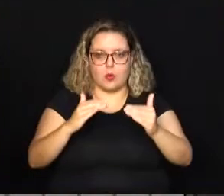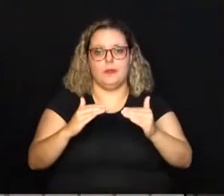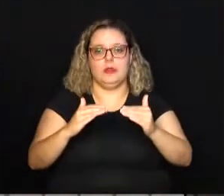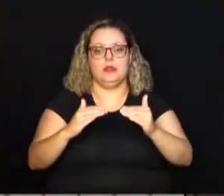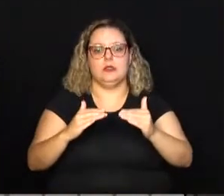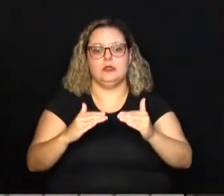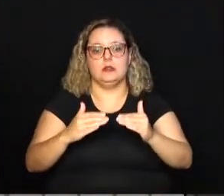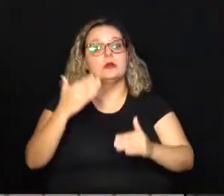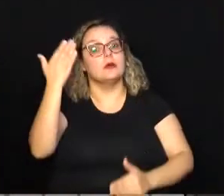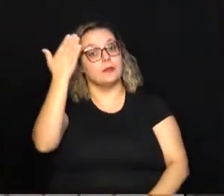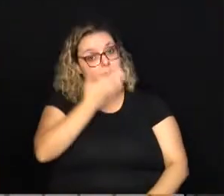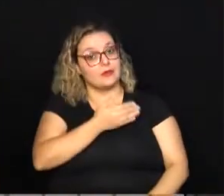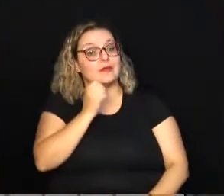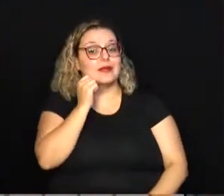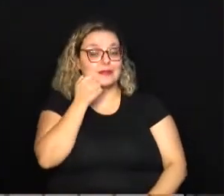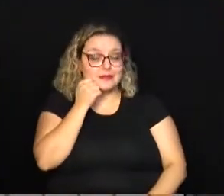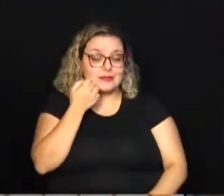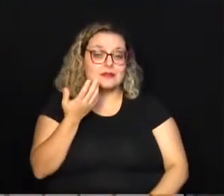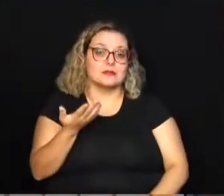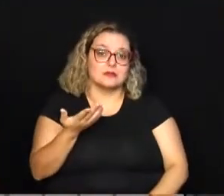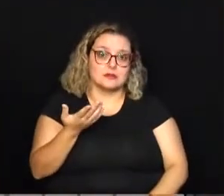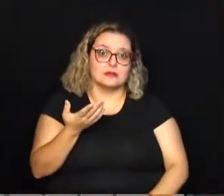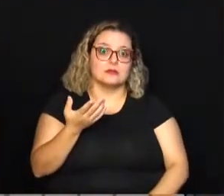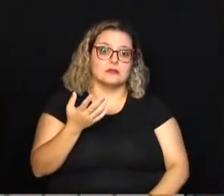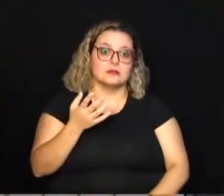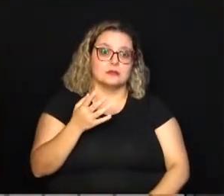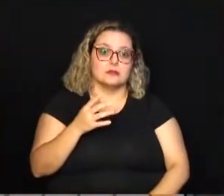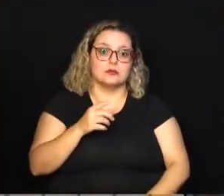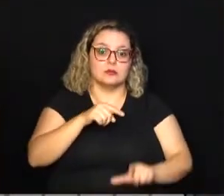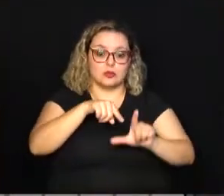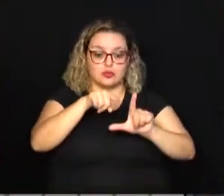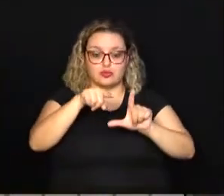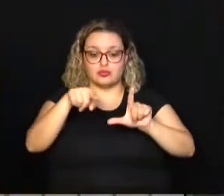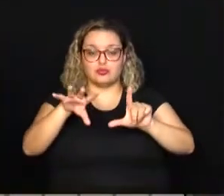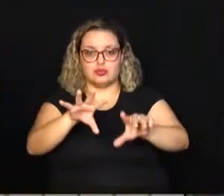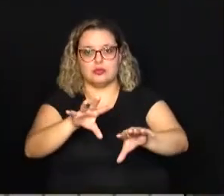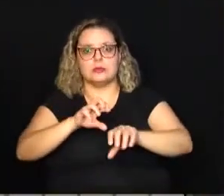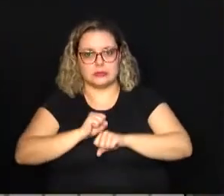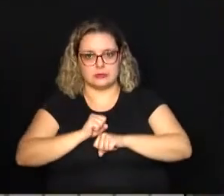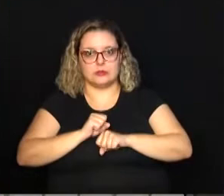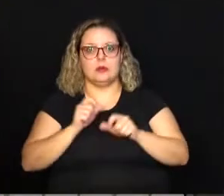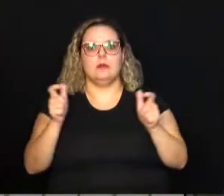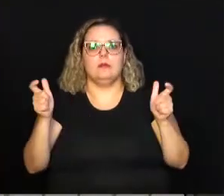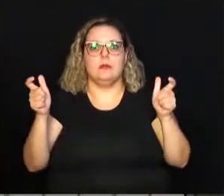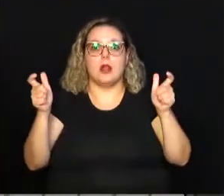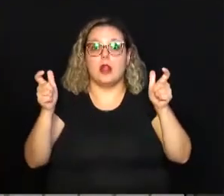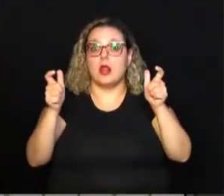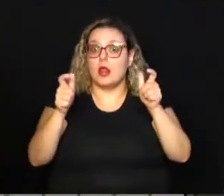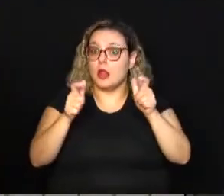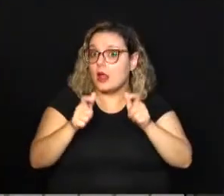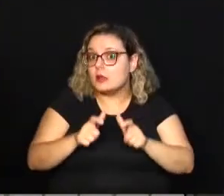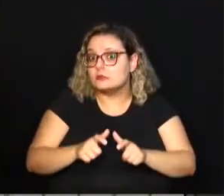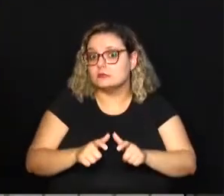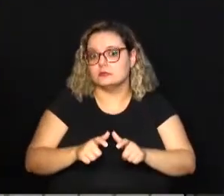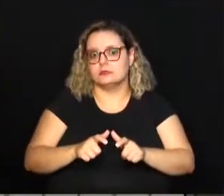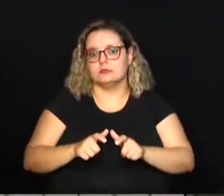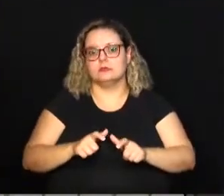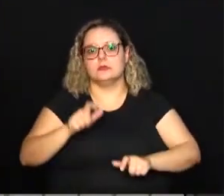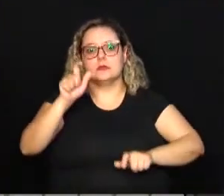é comprovado cientificamente, né? O índice de contaminação ele cai drasticamente. Então, as pessoas